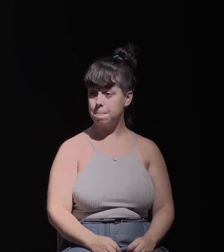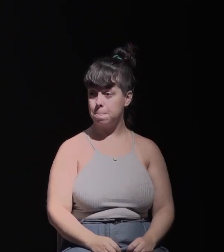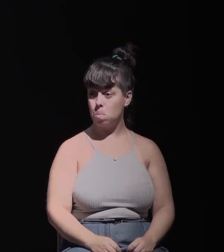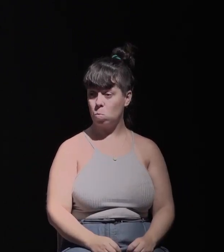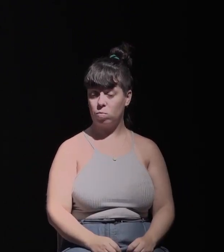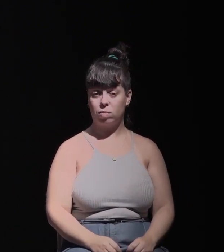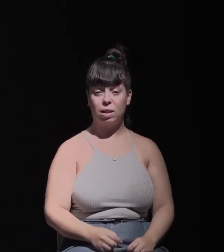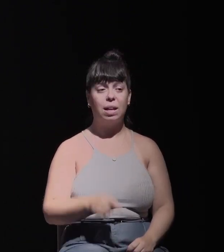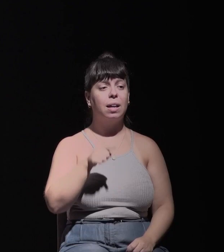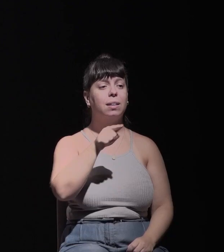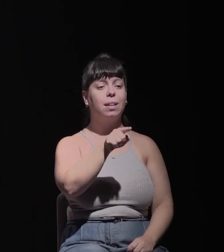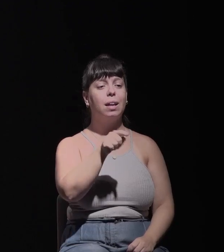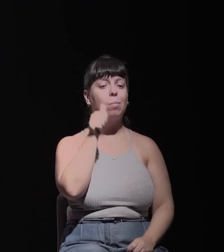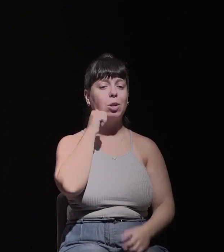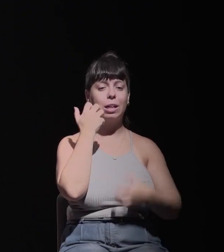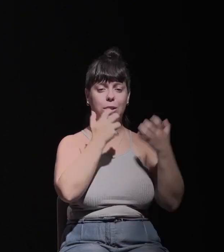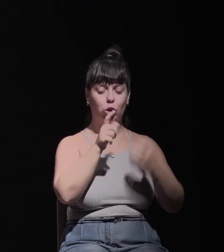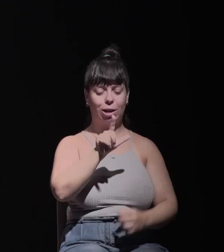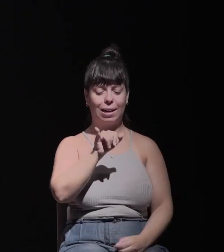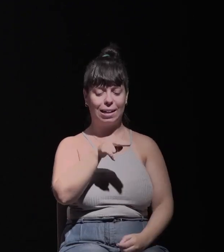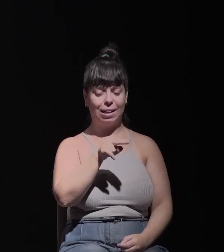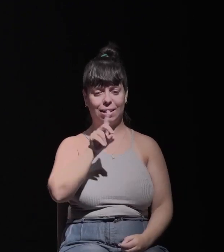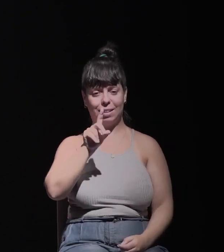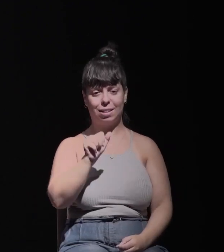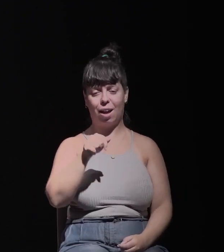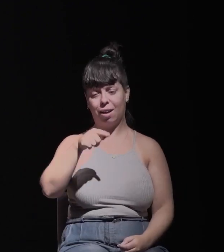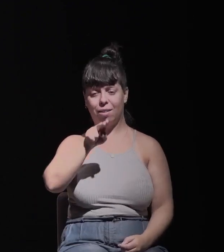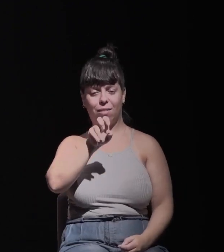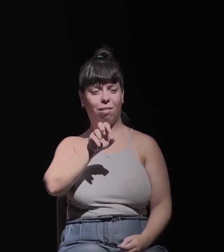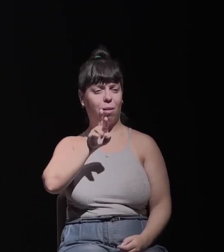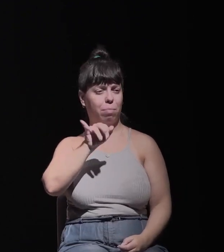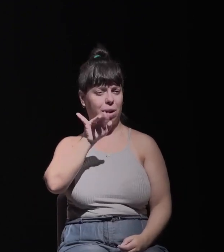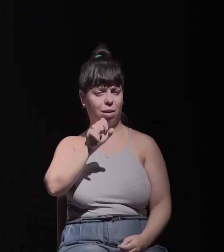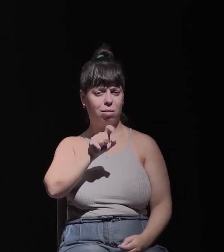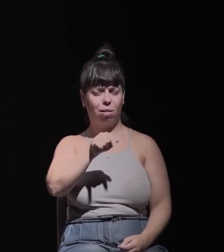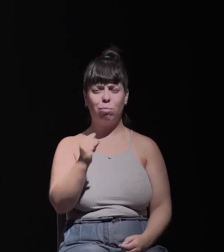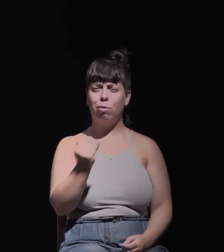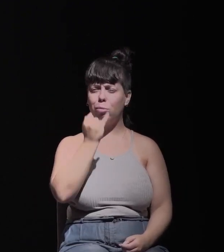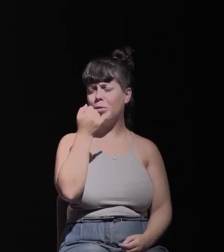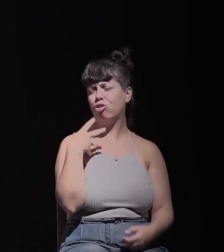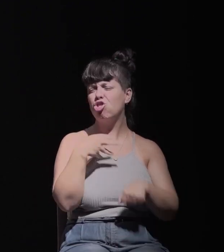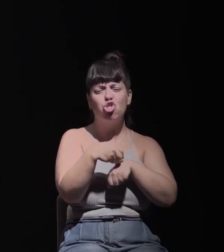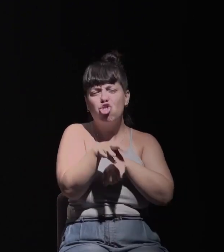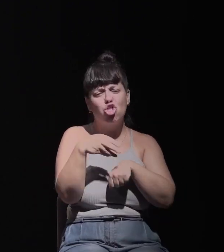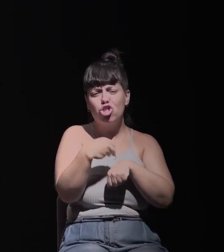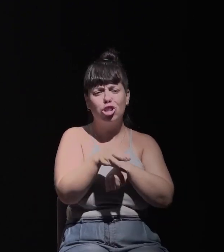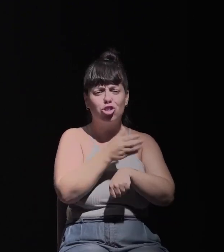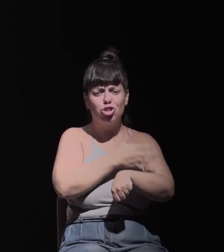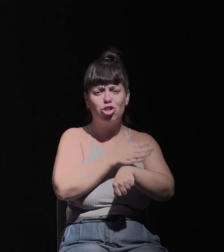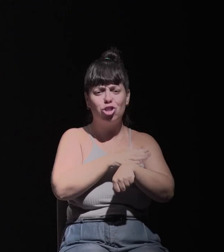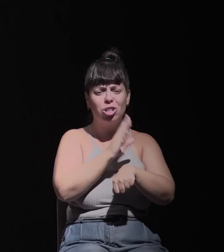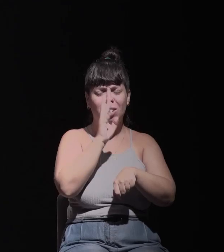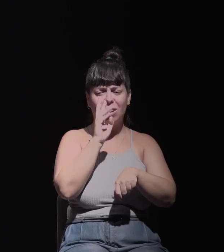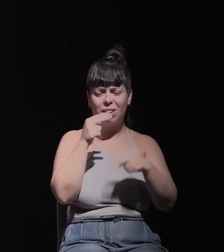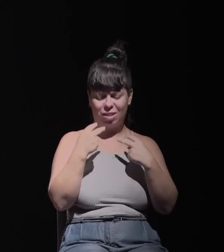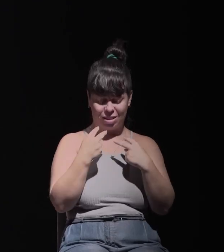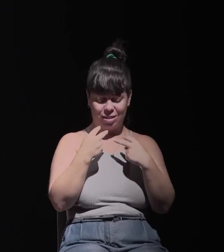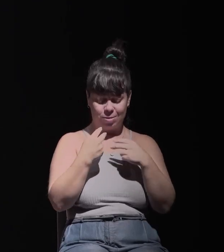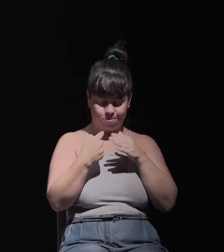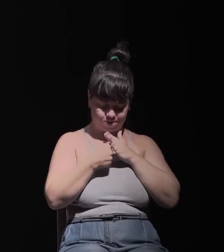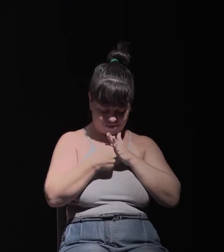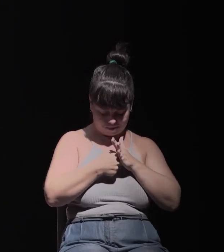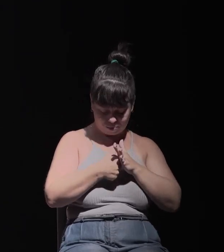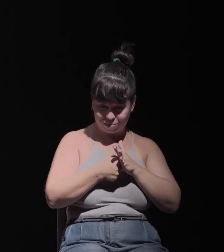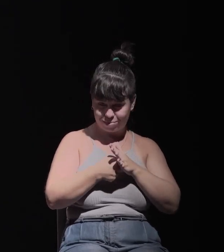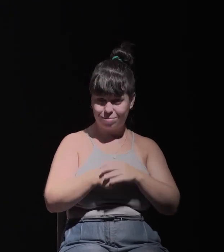A Linda Quebrada tem uma coisa que é muito importante que a gente faça, pequenas diquinhas de exercício de autoelaboração, de